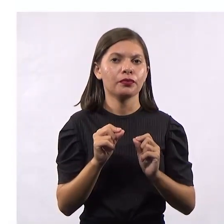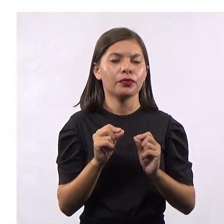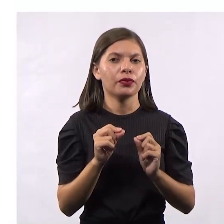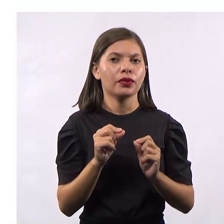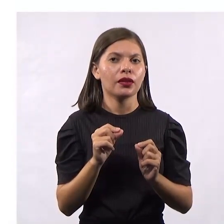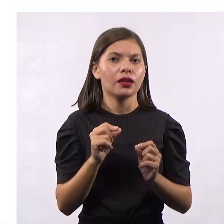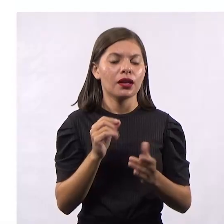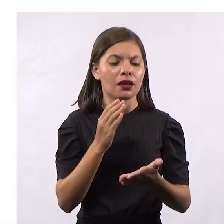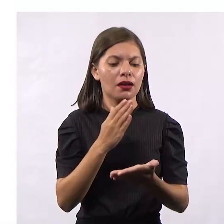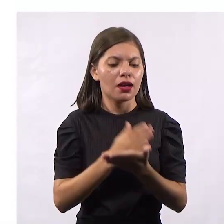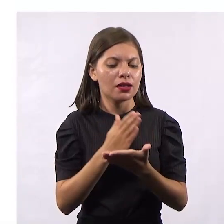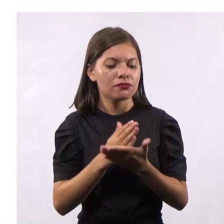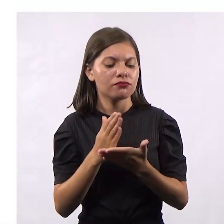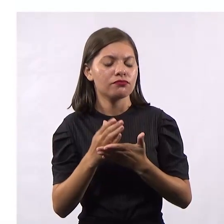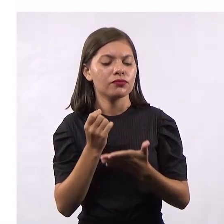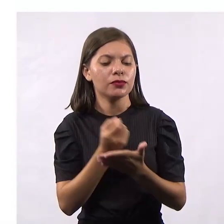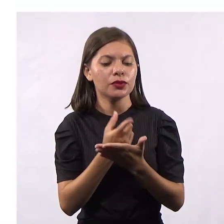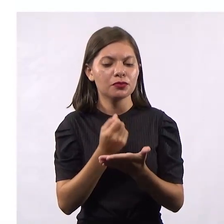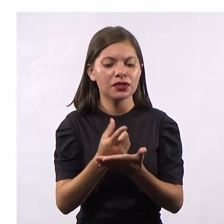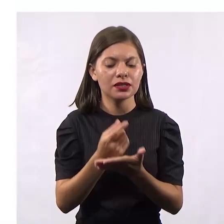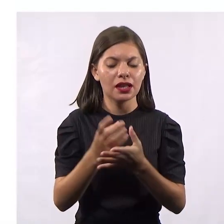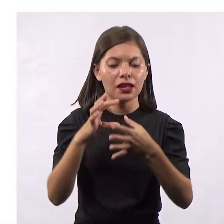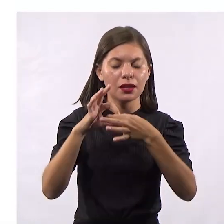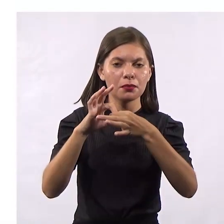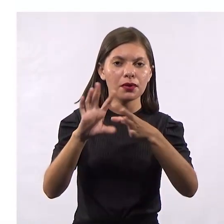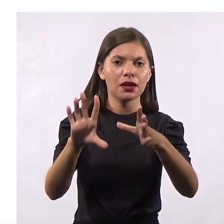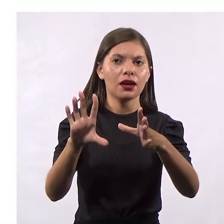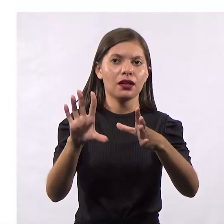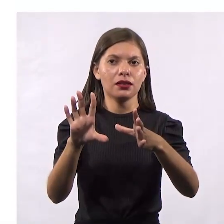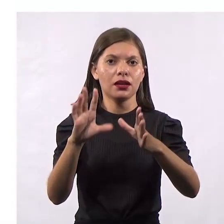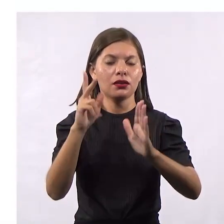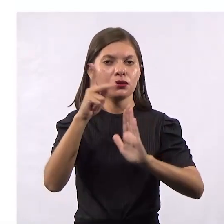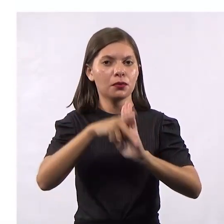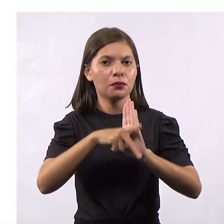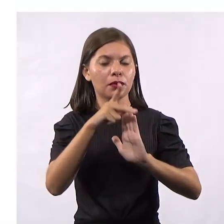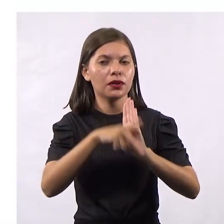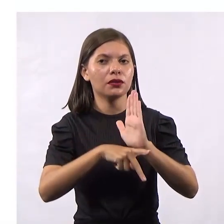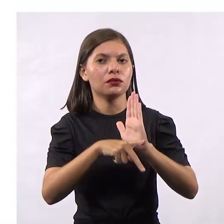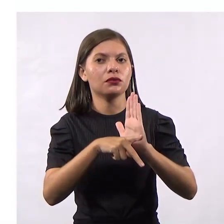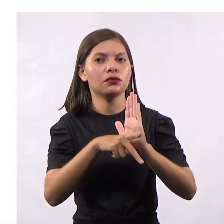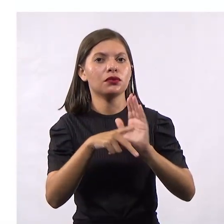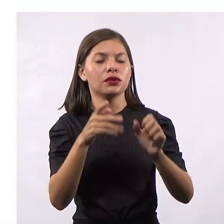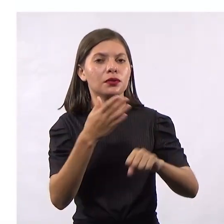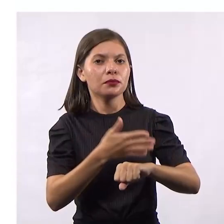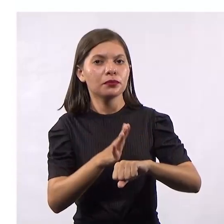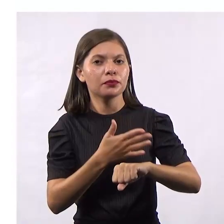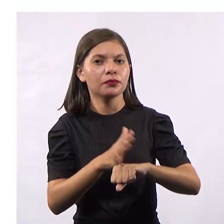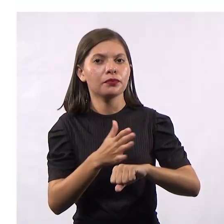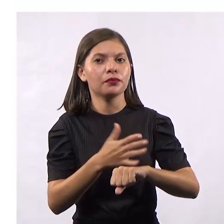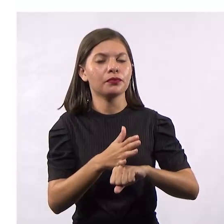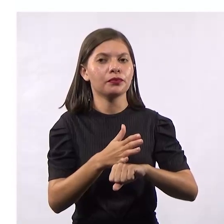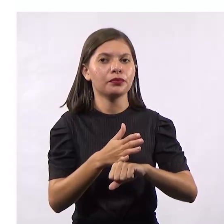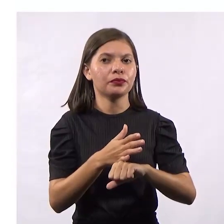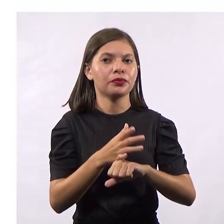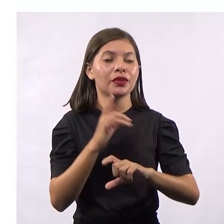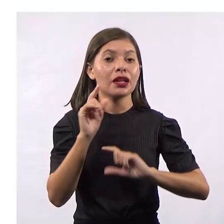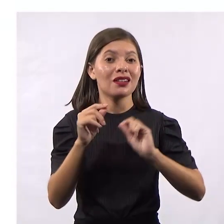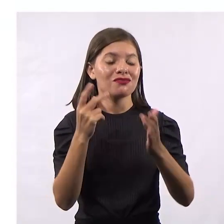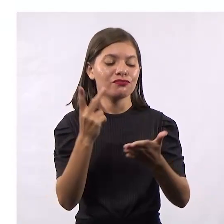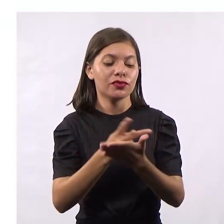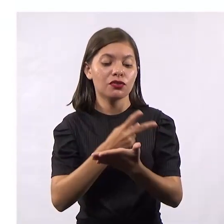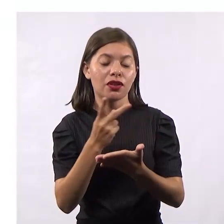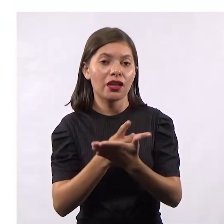orçamentária, as parcelas do convênio serão liberadas em estrita conformidade com o plano de aplicação aprovado, salvo se